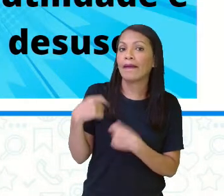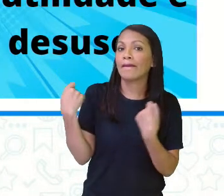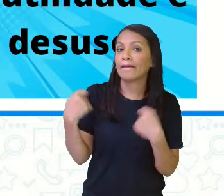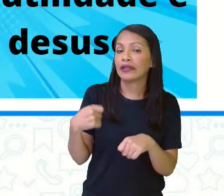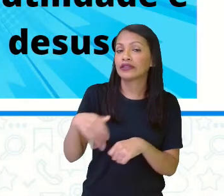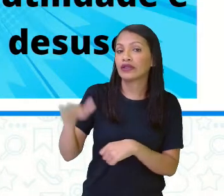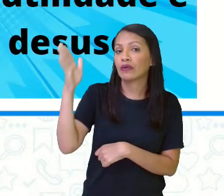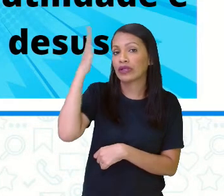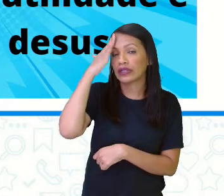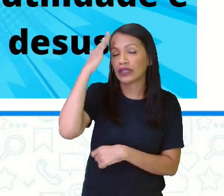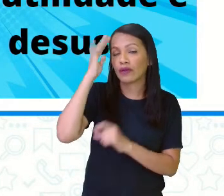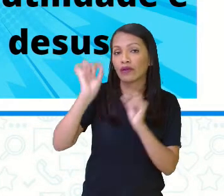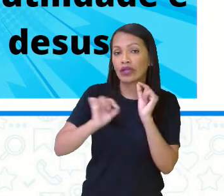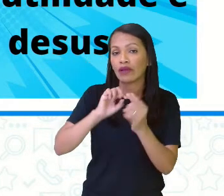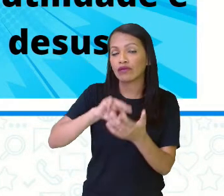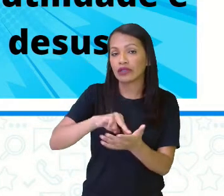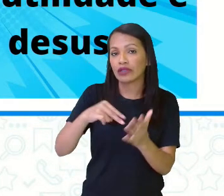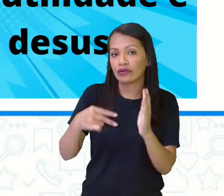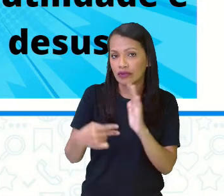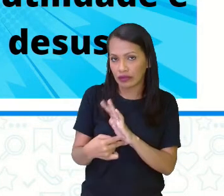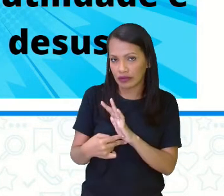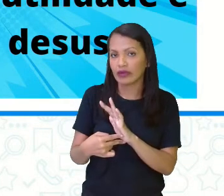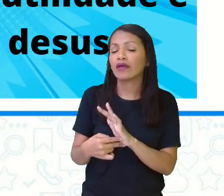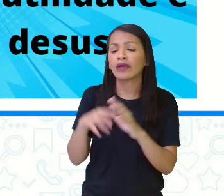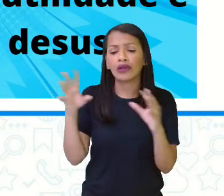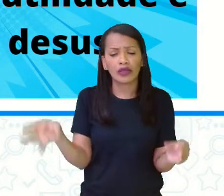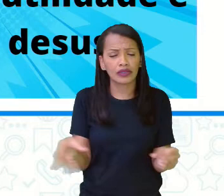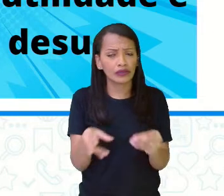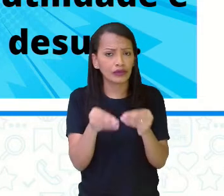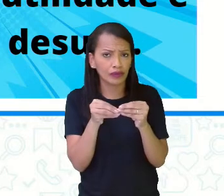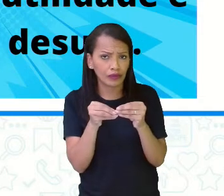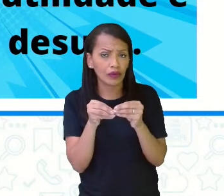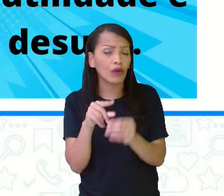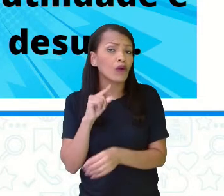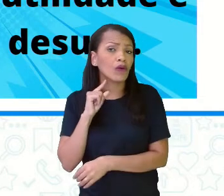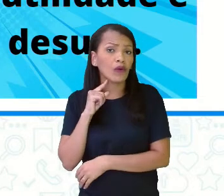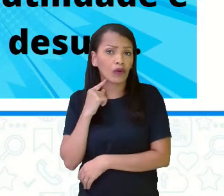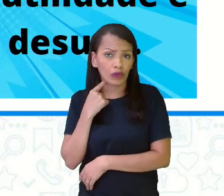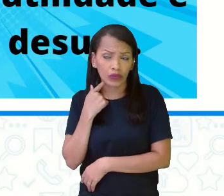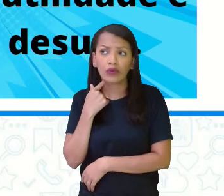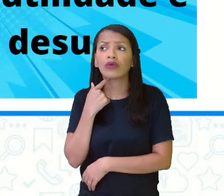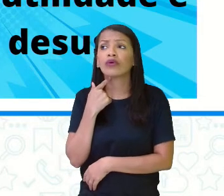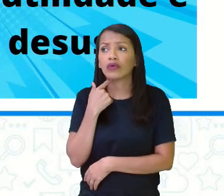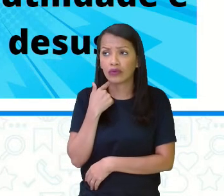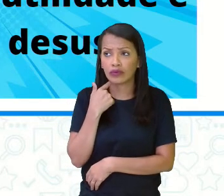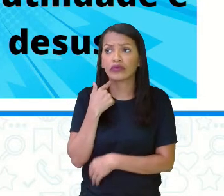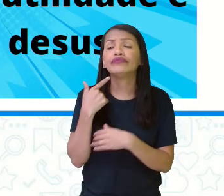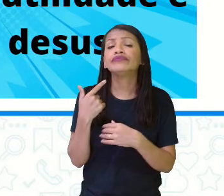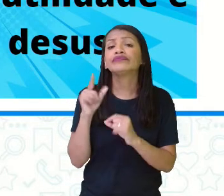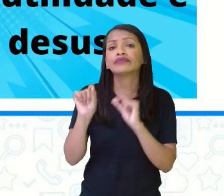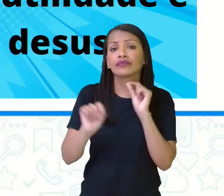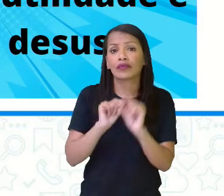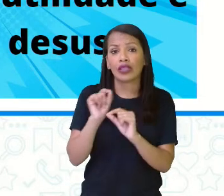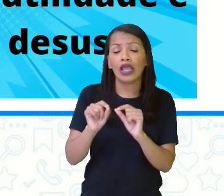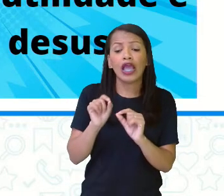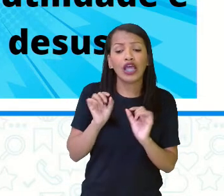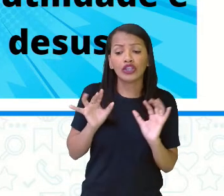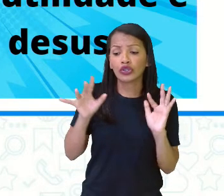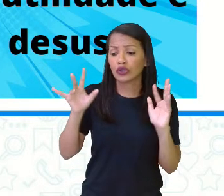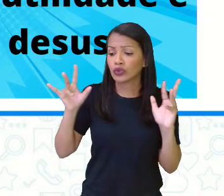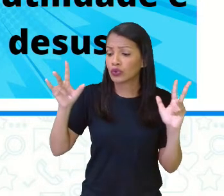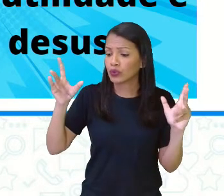compreender o seu significado. De uma forma sintetizada, o lixo corresponde a todos os